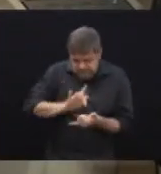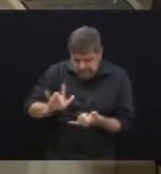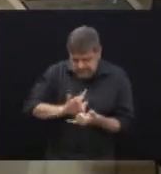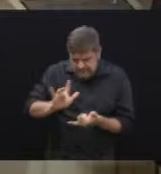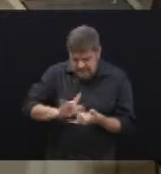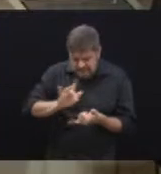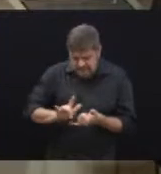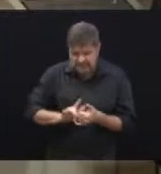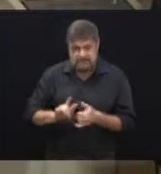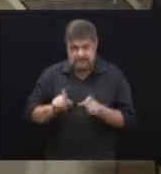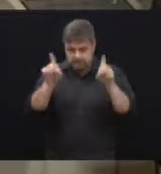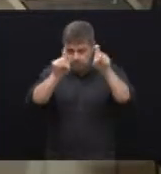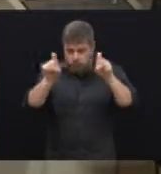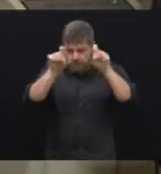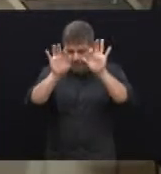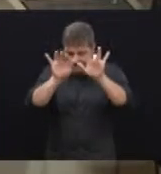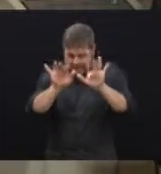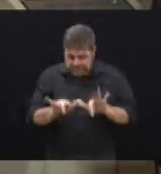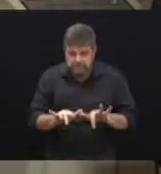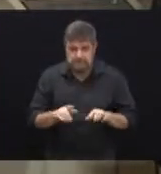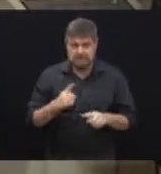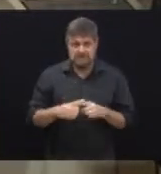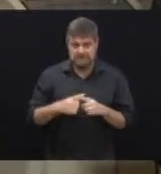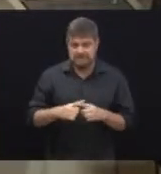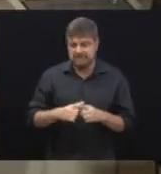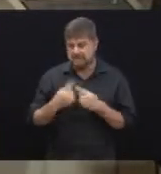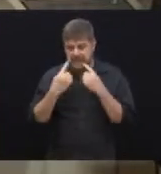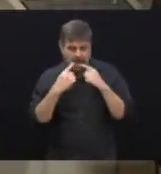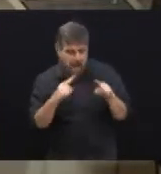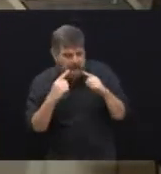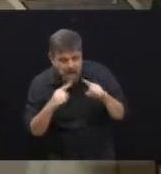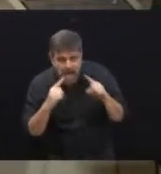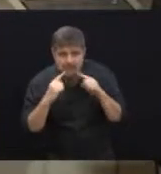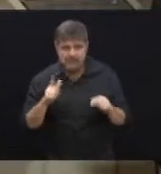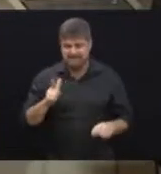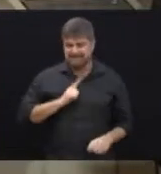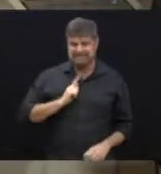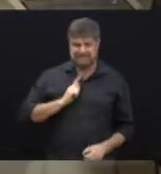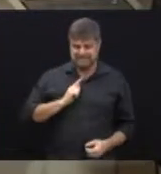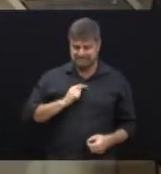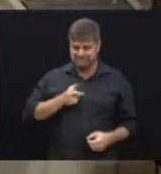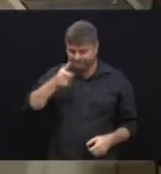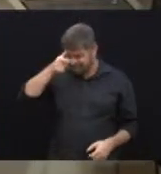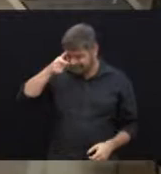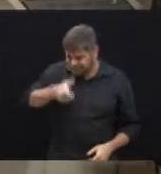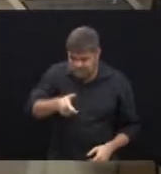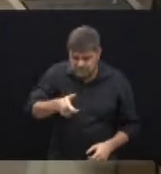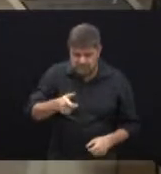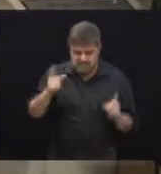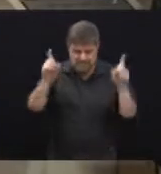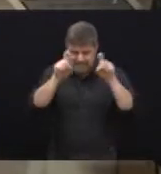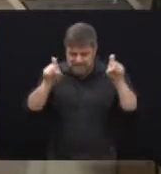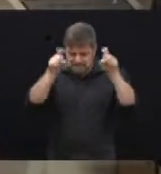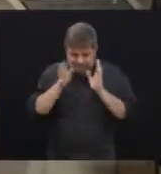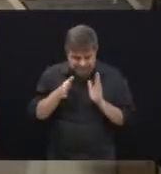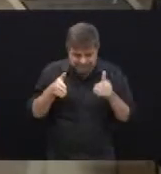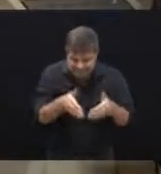eletrônicos, computador, tablet, e se queixando de dificuldade de